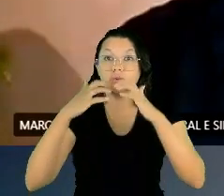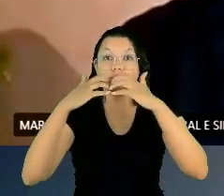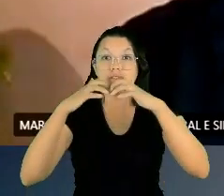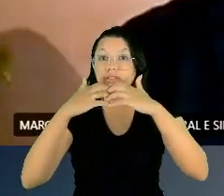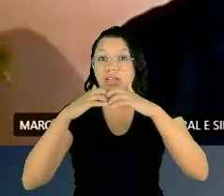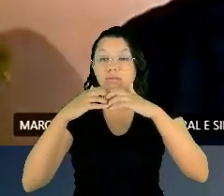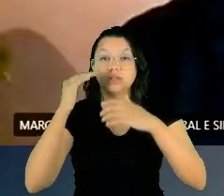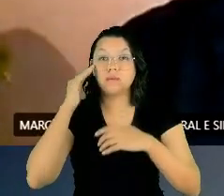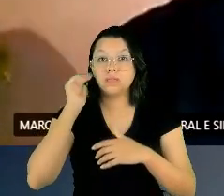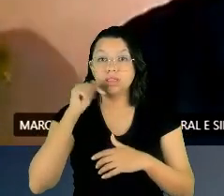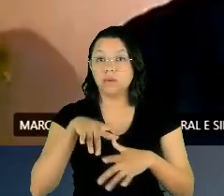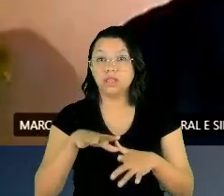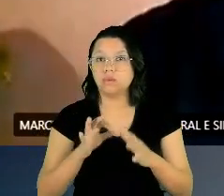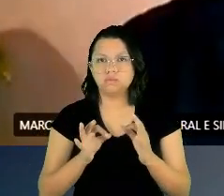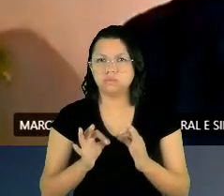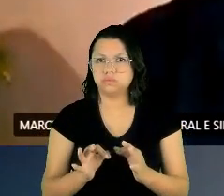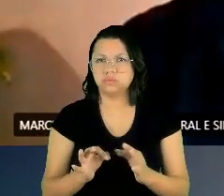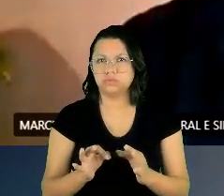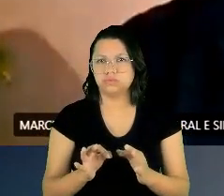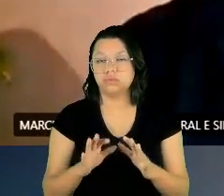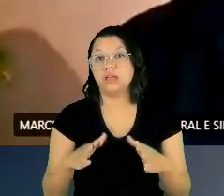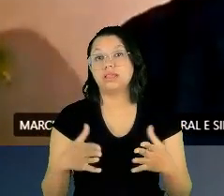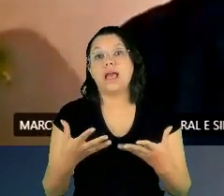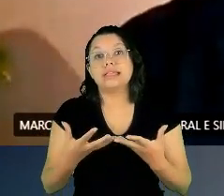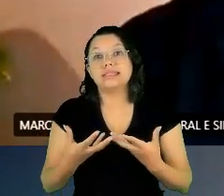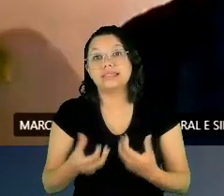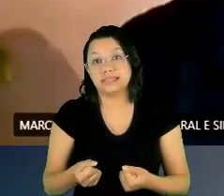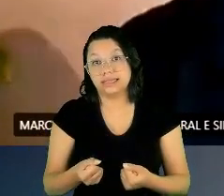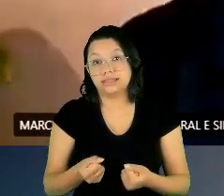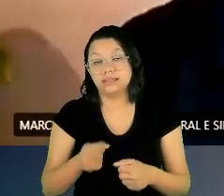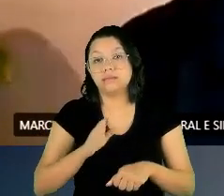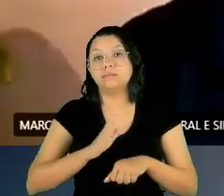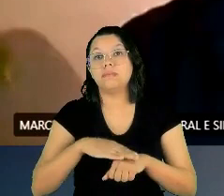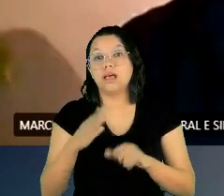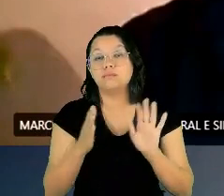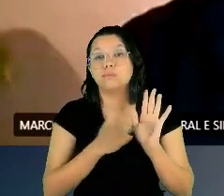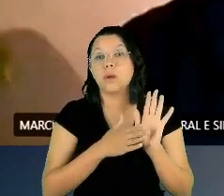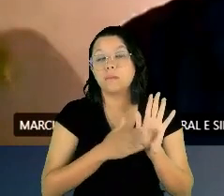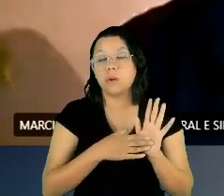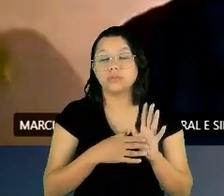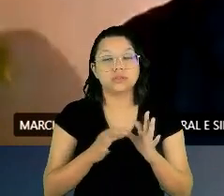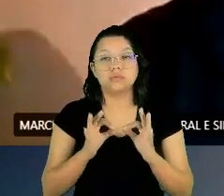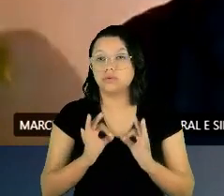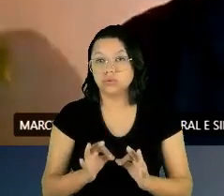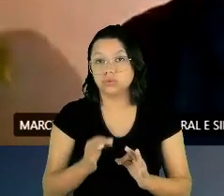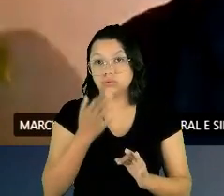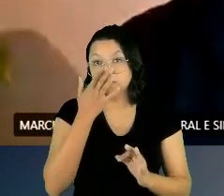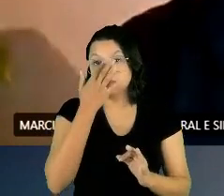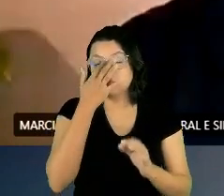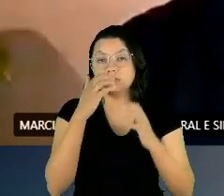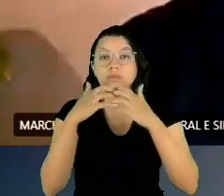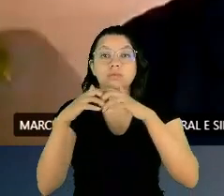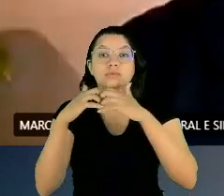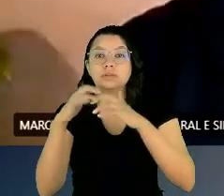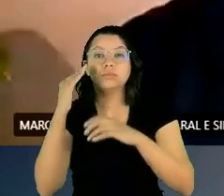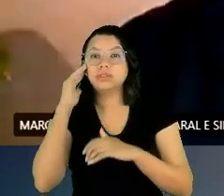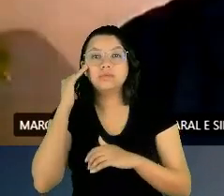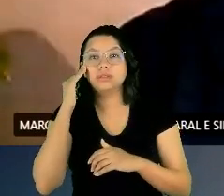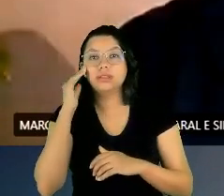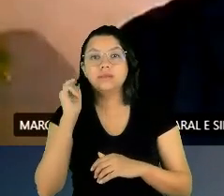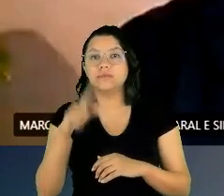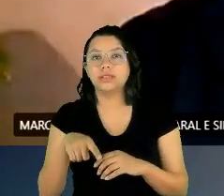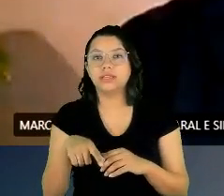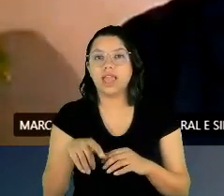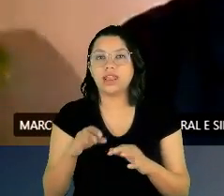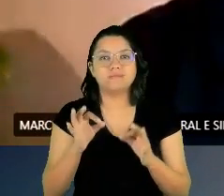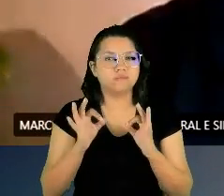amigo, o cérebro não processou aquilo como sendo injusto. Então, além de eles terem aceitado mais propostas injustas, o cérebro não